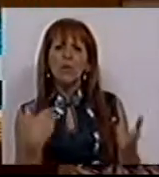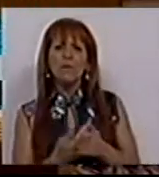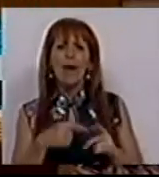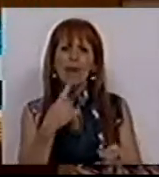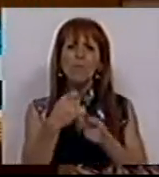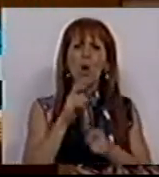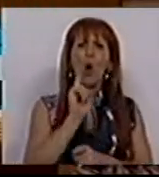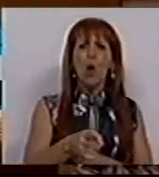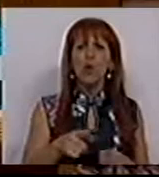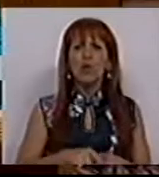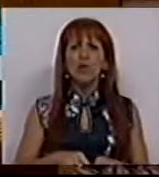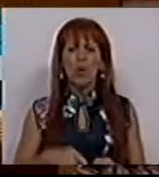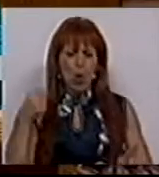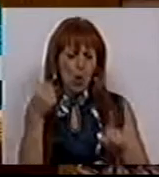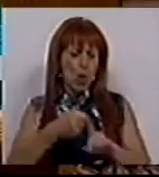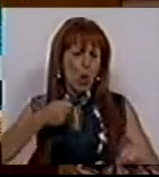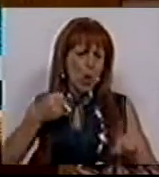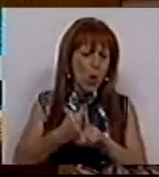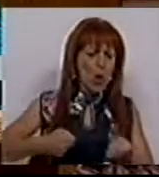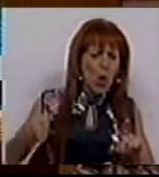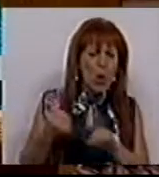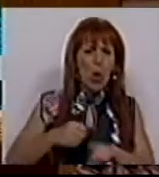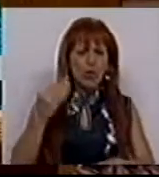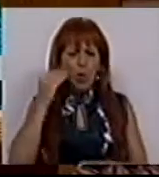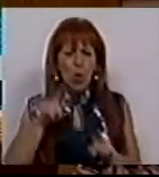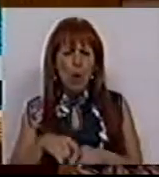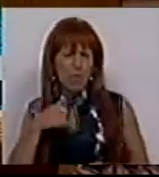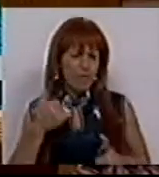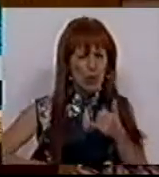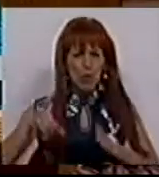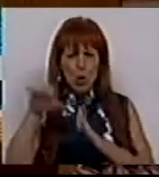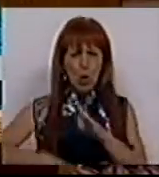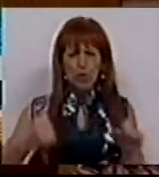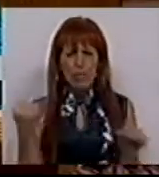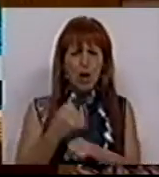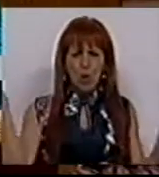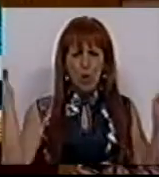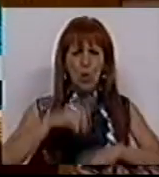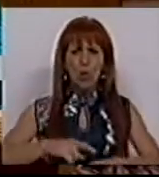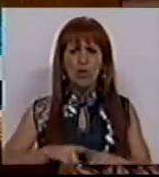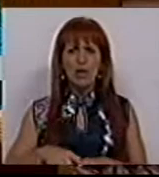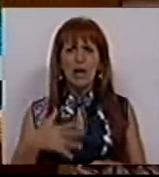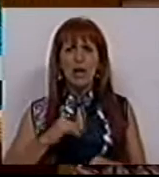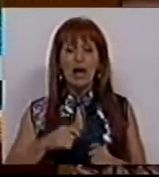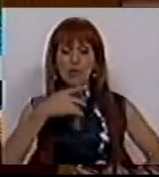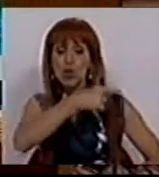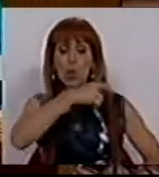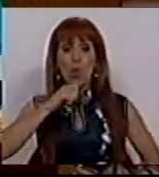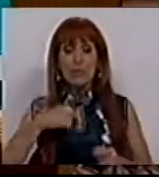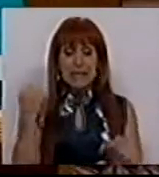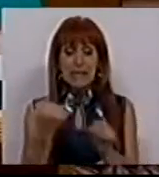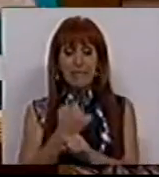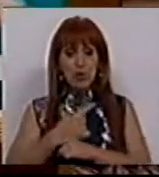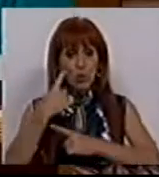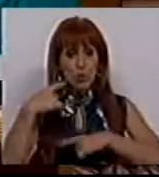nesta interpelação é um combate sério a esta forma violenta de precariedade laboral. Queremos o compromisso de